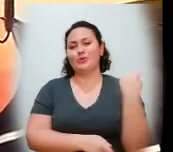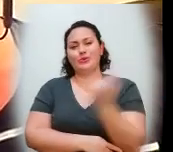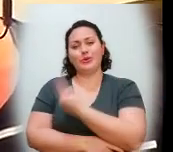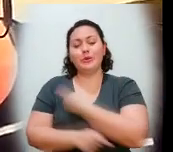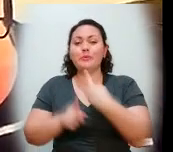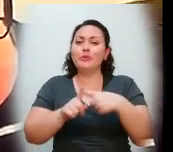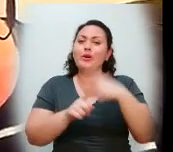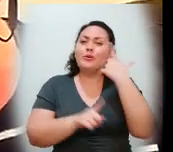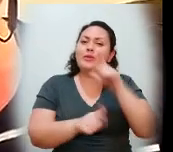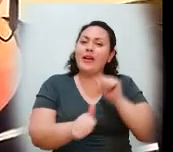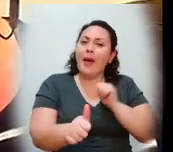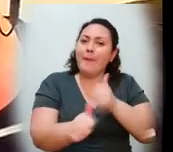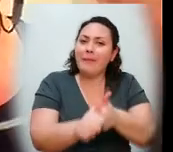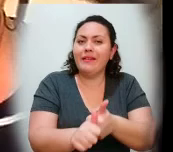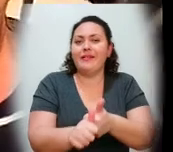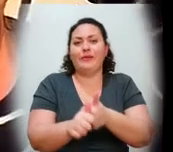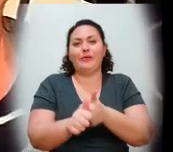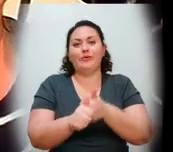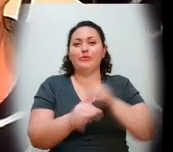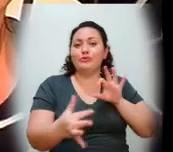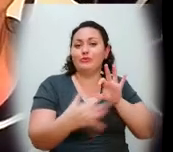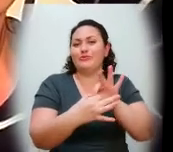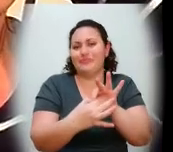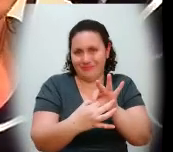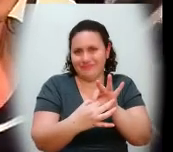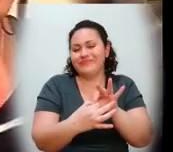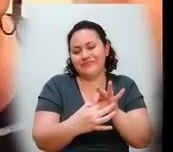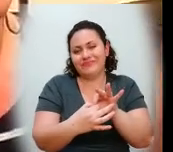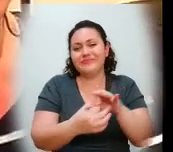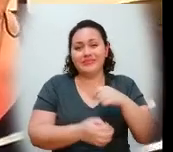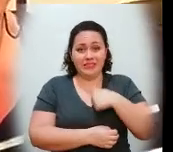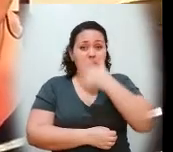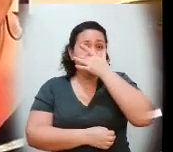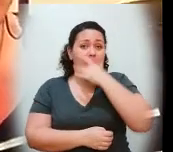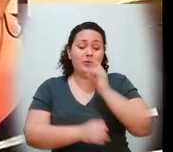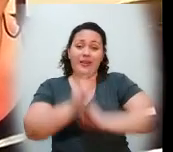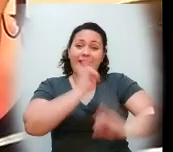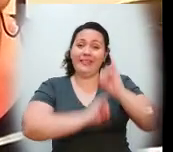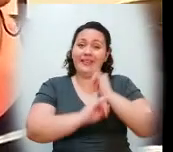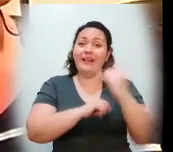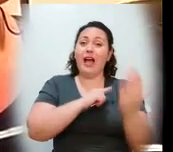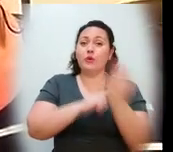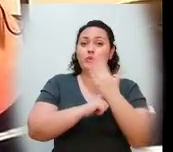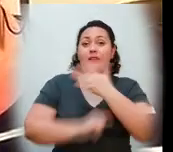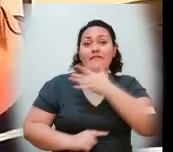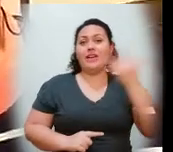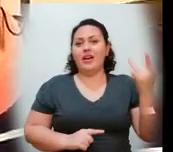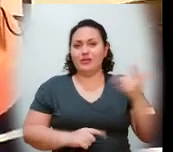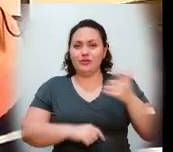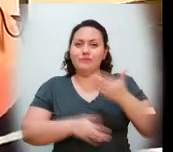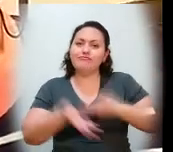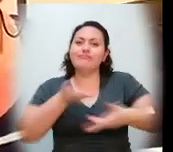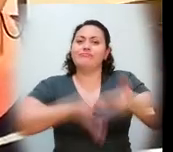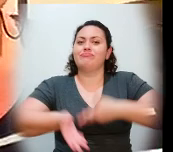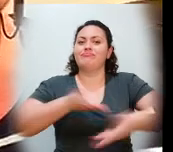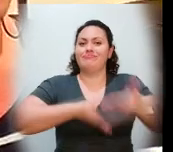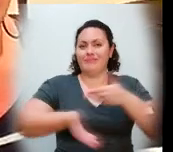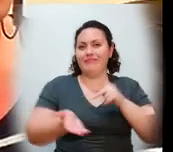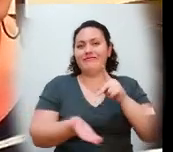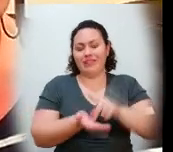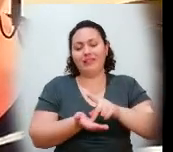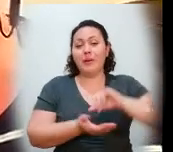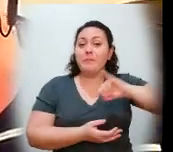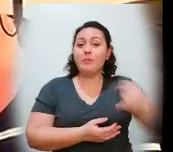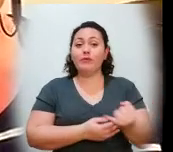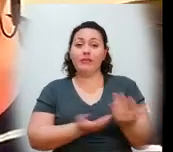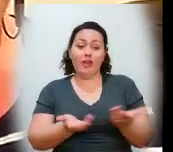a gente fica mais perto, né? Eu acho que a internet facilita bastante isso, assim. Então, utilizar esses meios